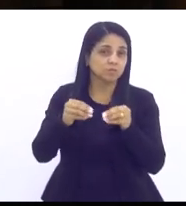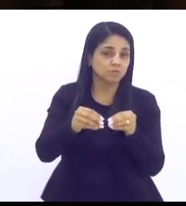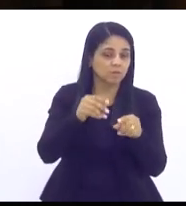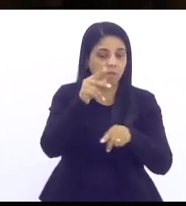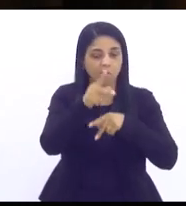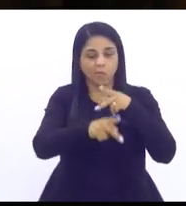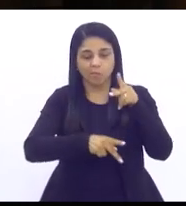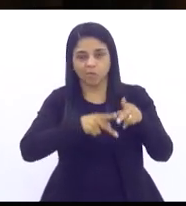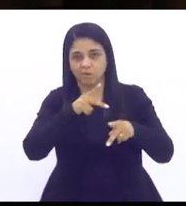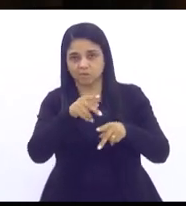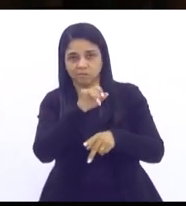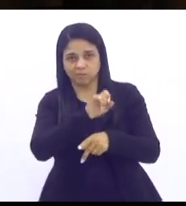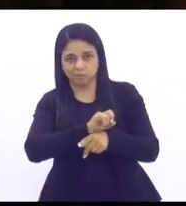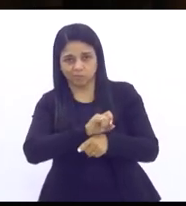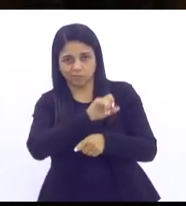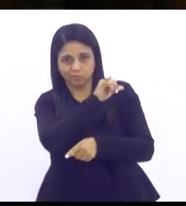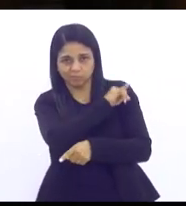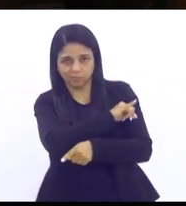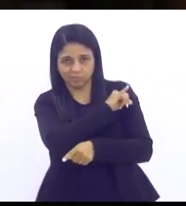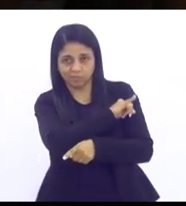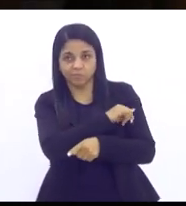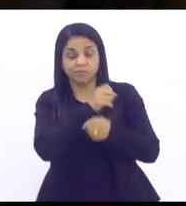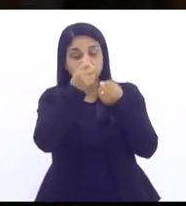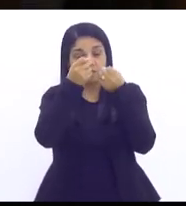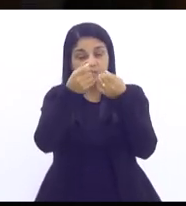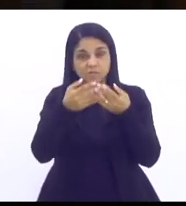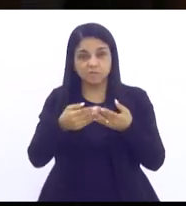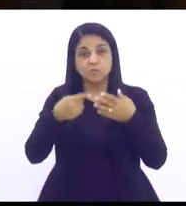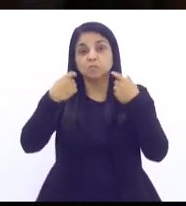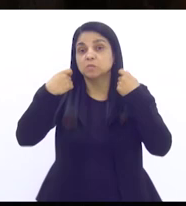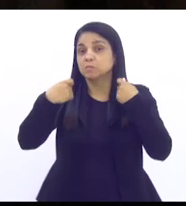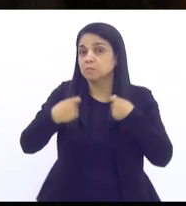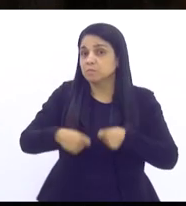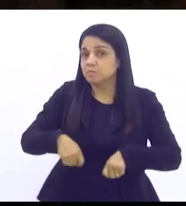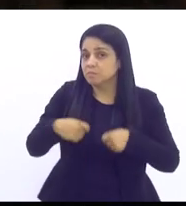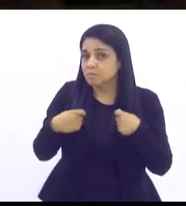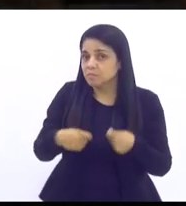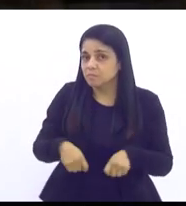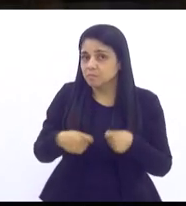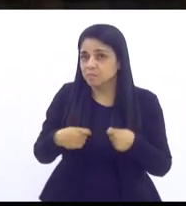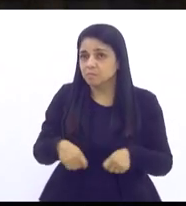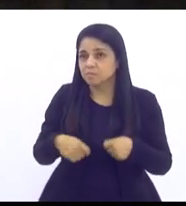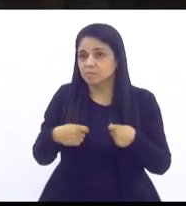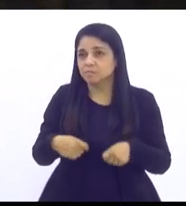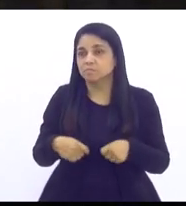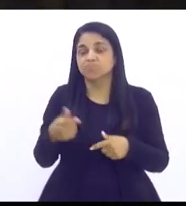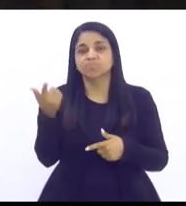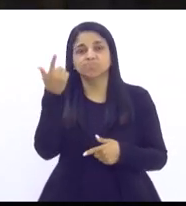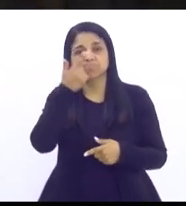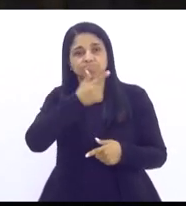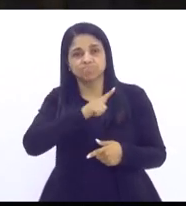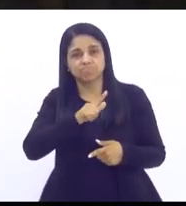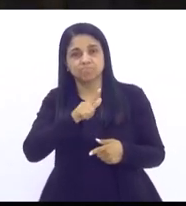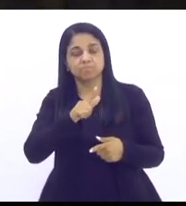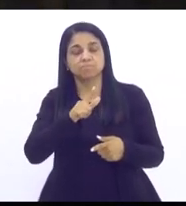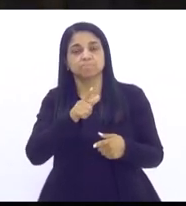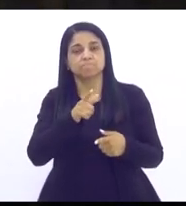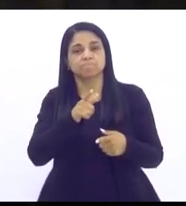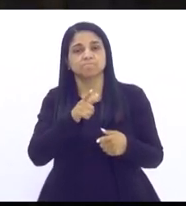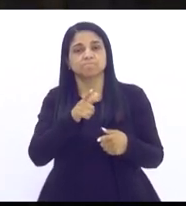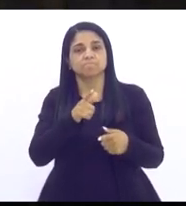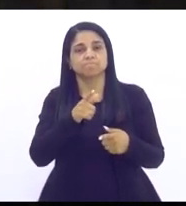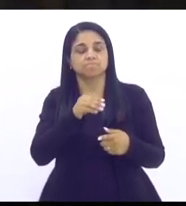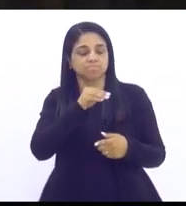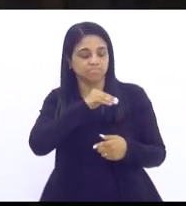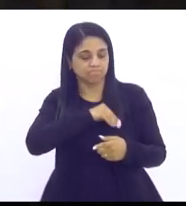população fluminense. Explico. Falo da necessidade de alcançarmos o reajuste do